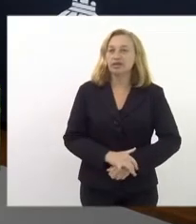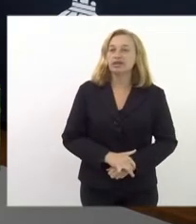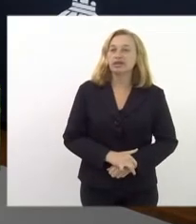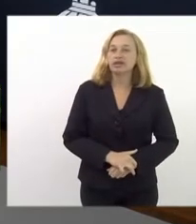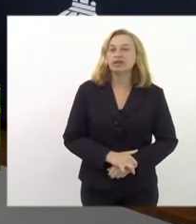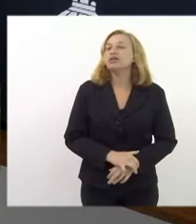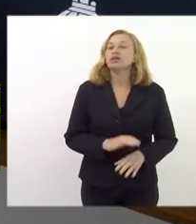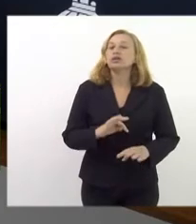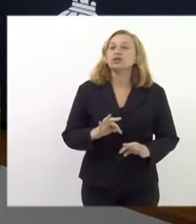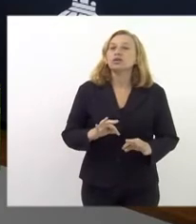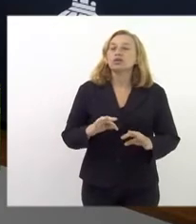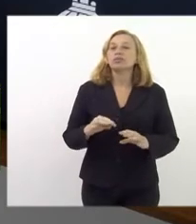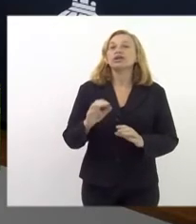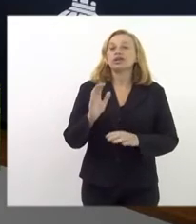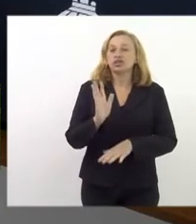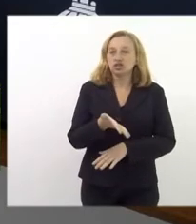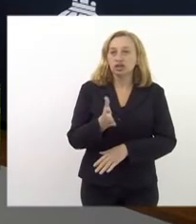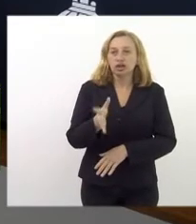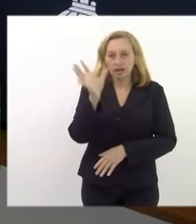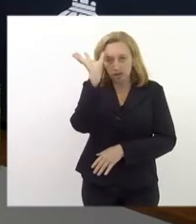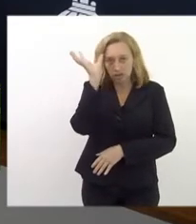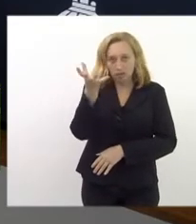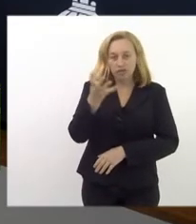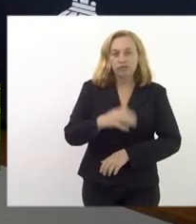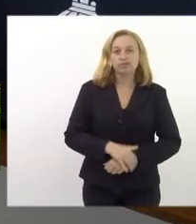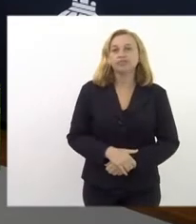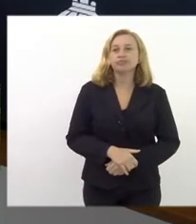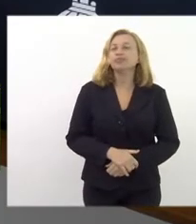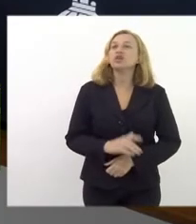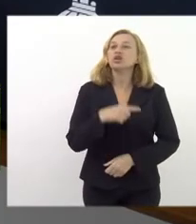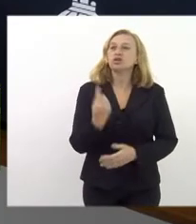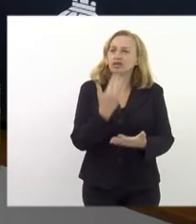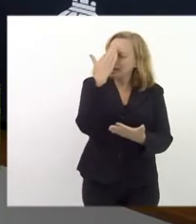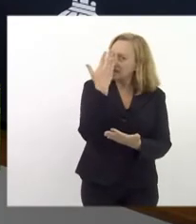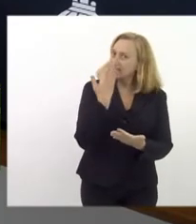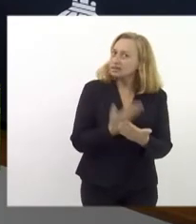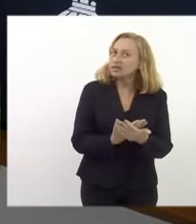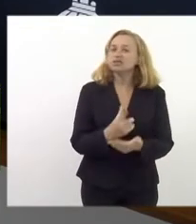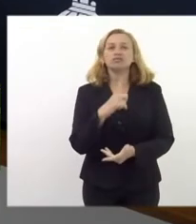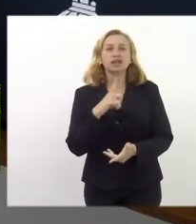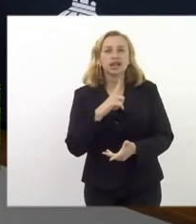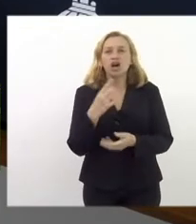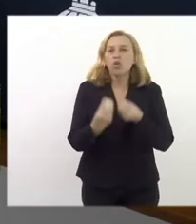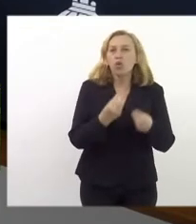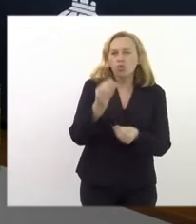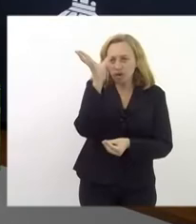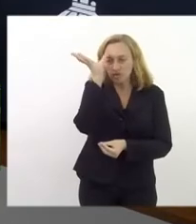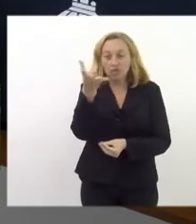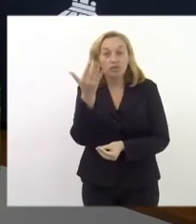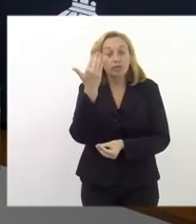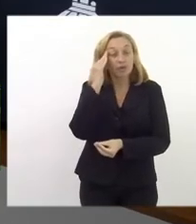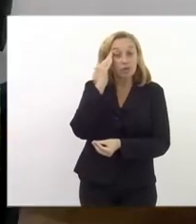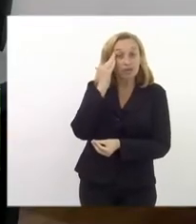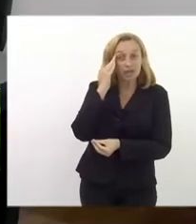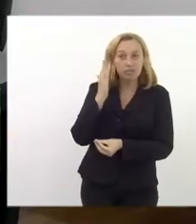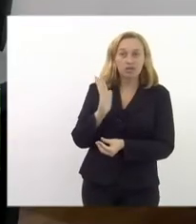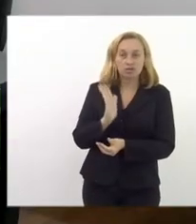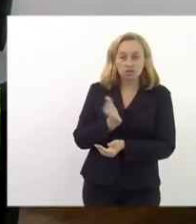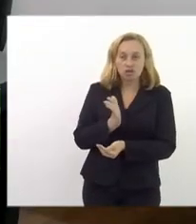que isso seja resolvido. A gente acredita que haverá solução, porque o entendimento